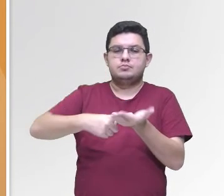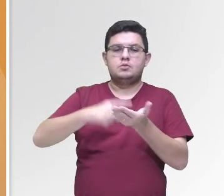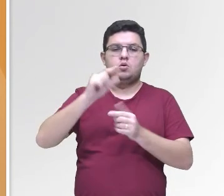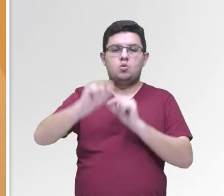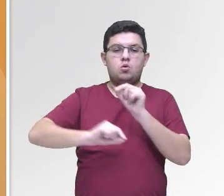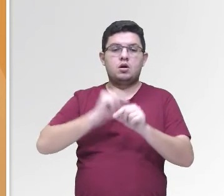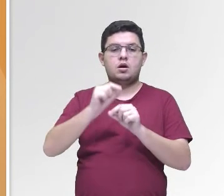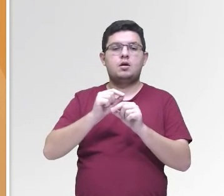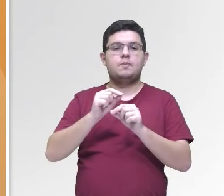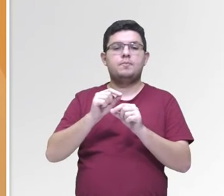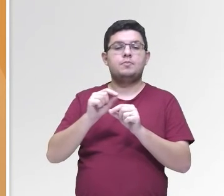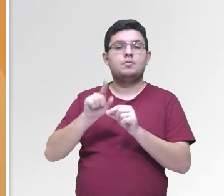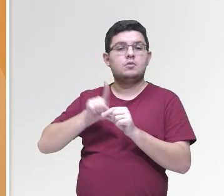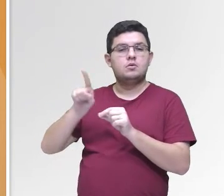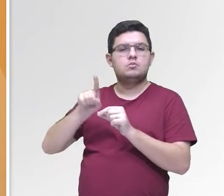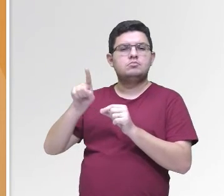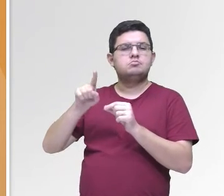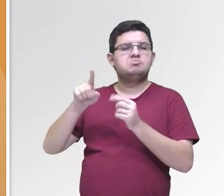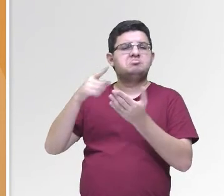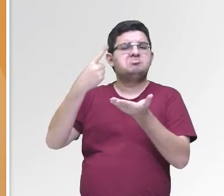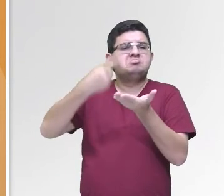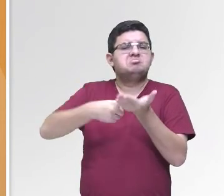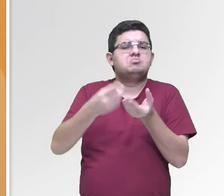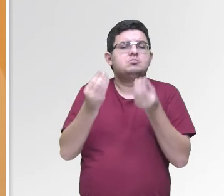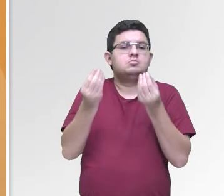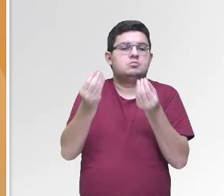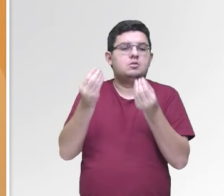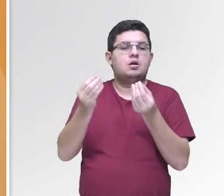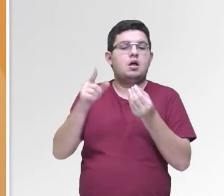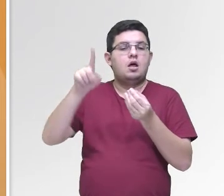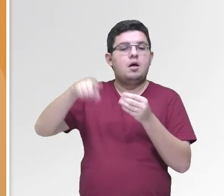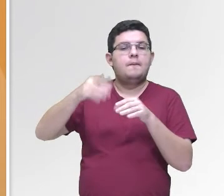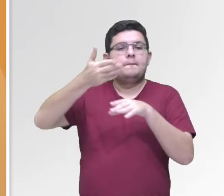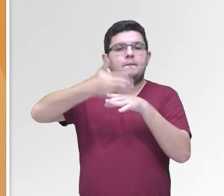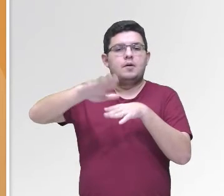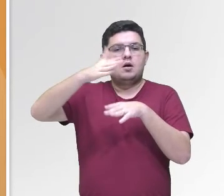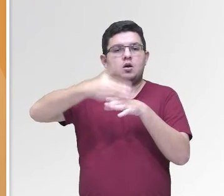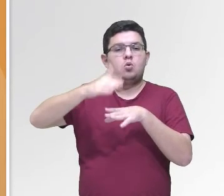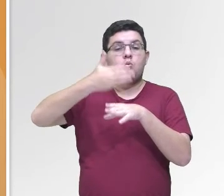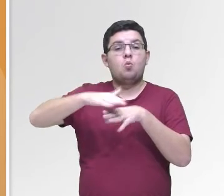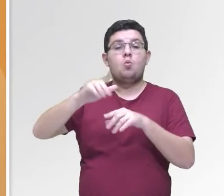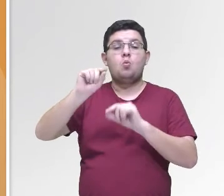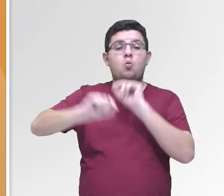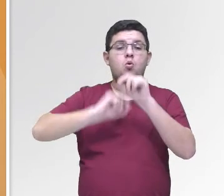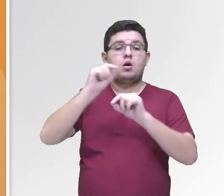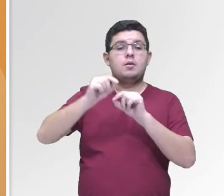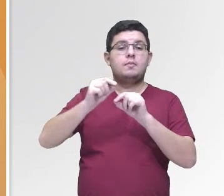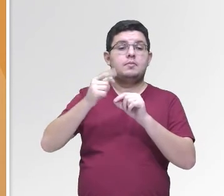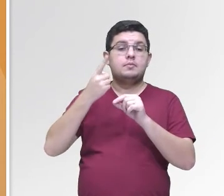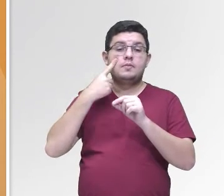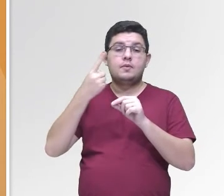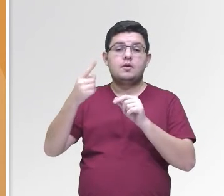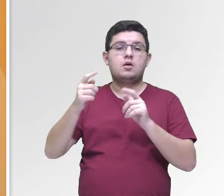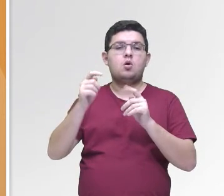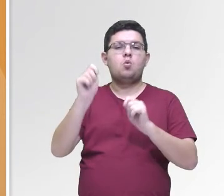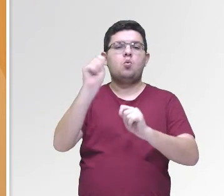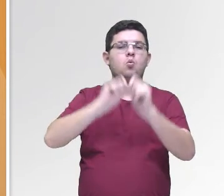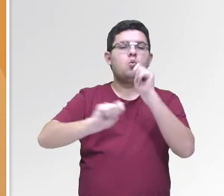ele consistia em práticas, tá? Para conseguir fazer com que a